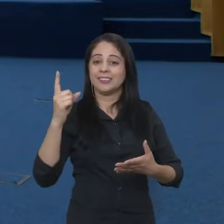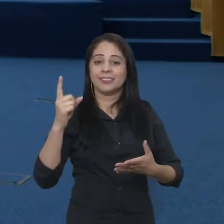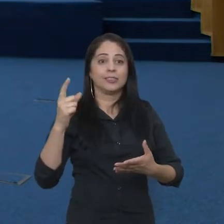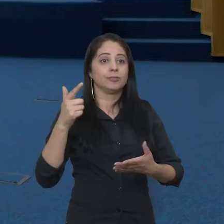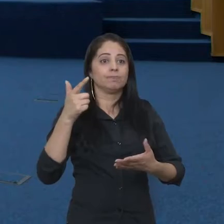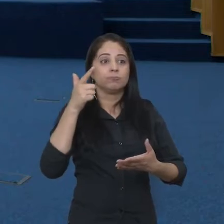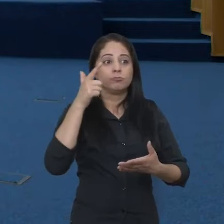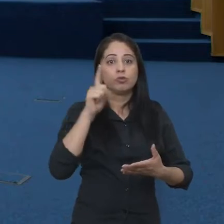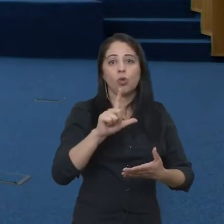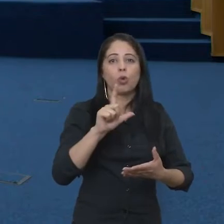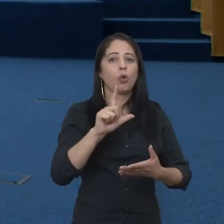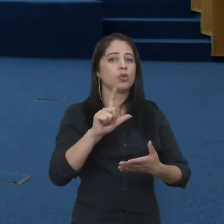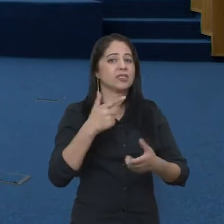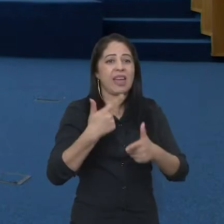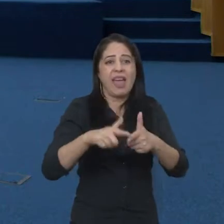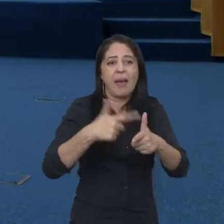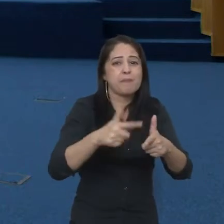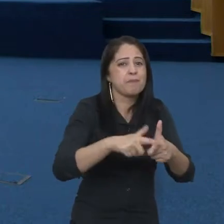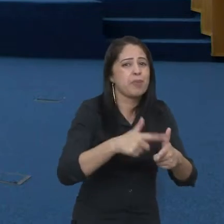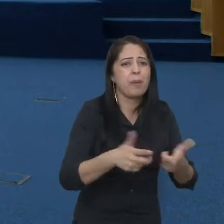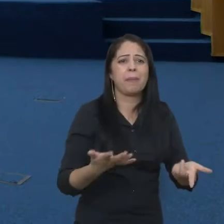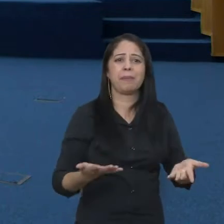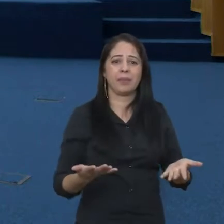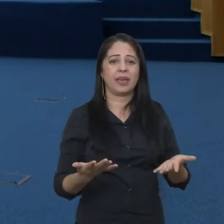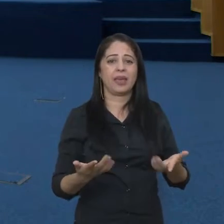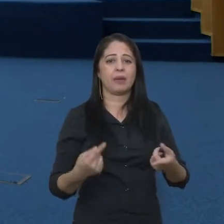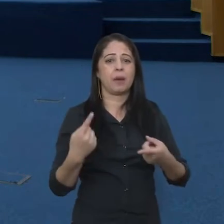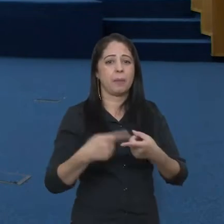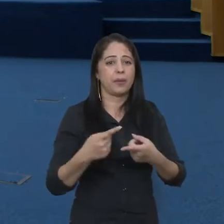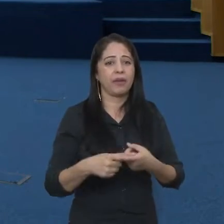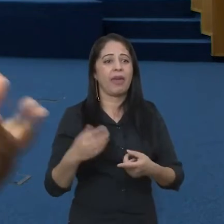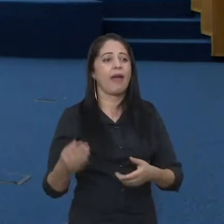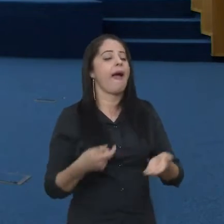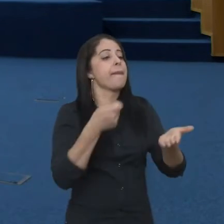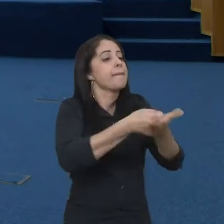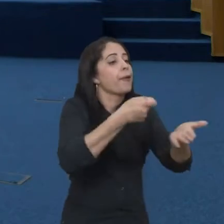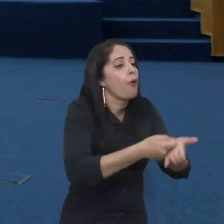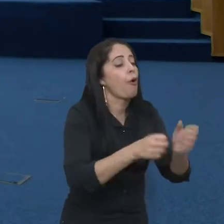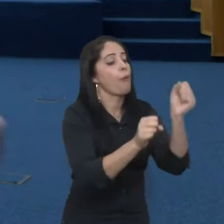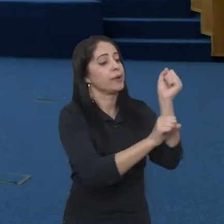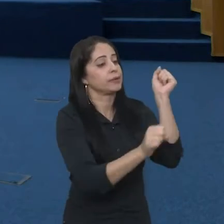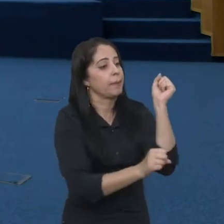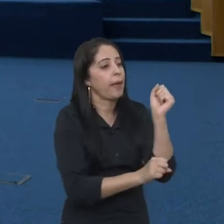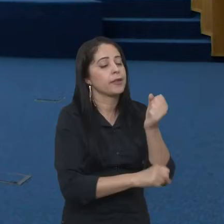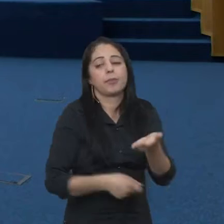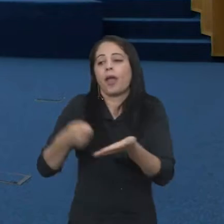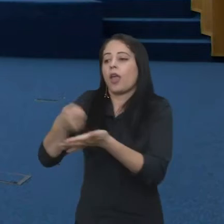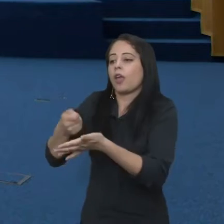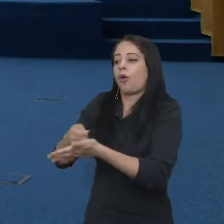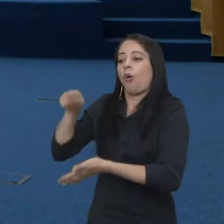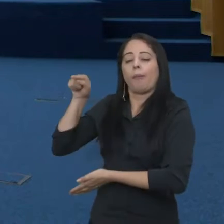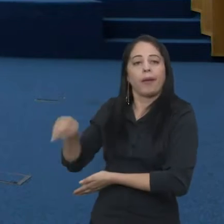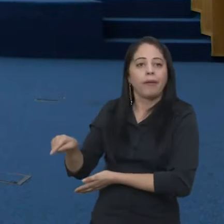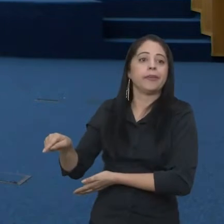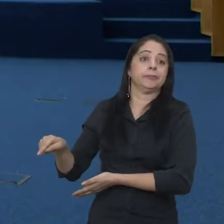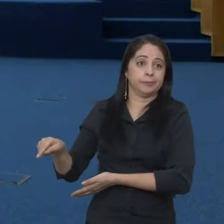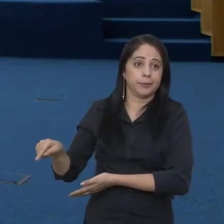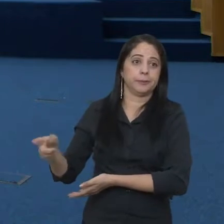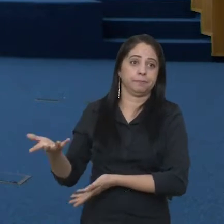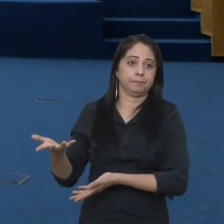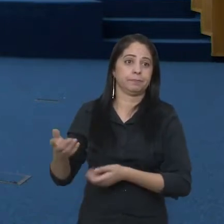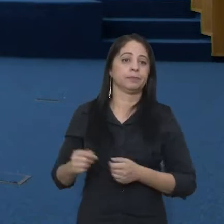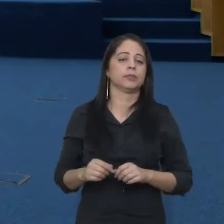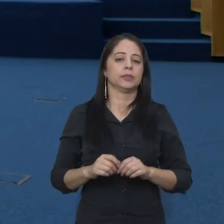um órgão que tem que embasar a Prefeitura para que a Prefeitura possa multar a Sabesp, cobrar da Sabesp o cumprimento do